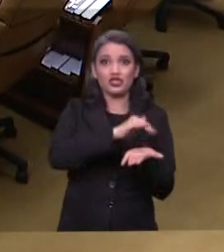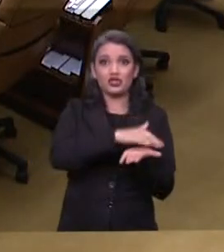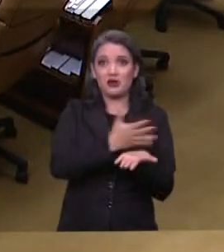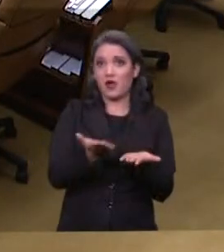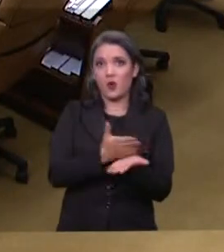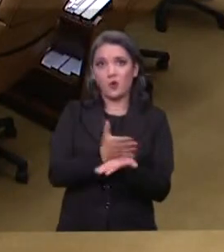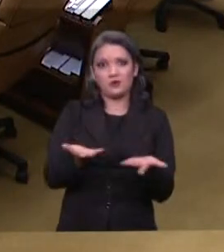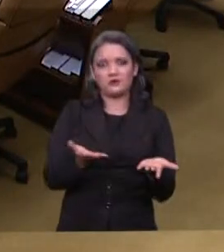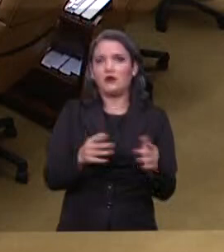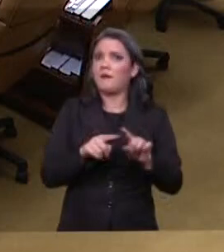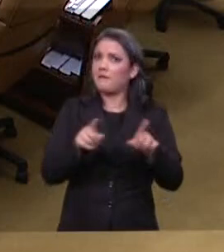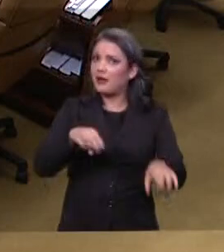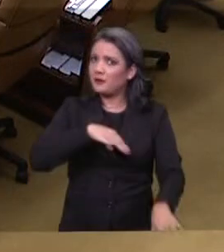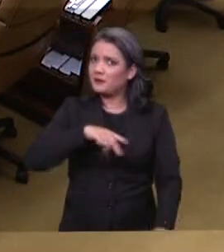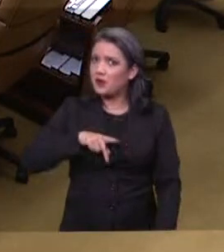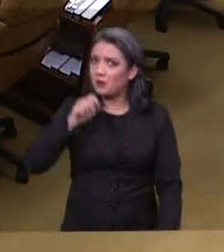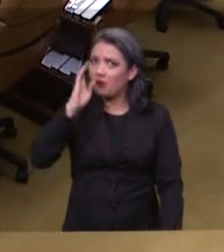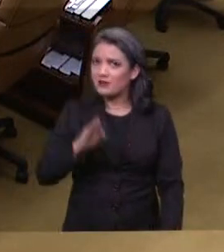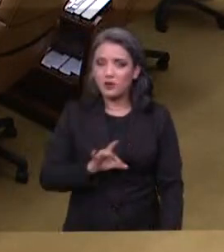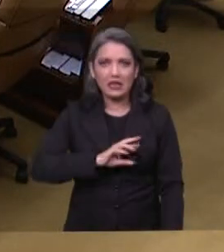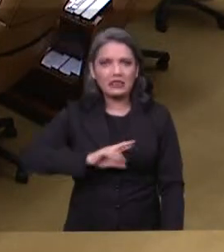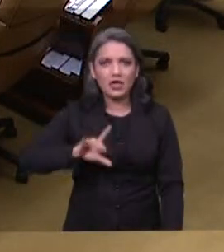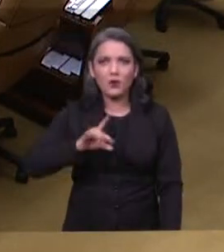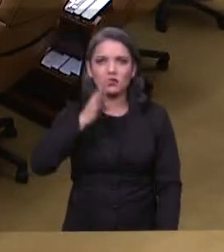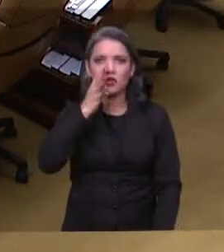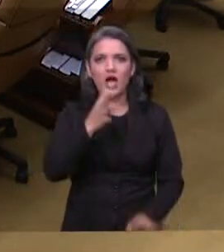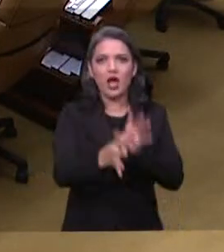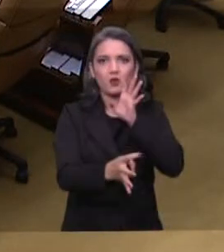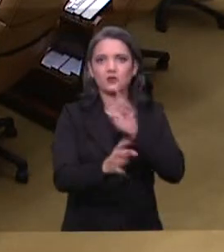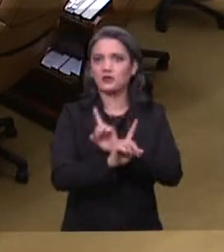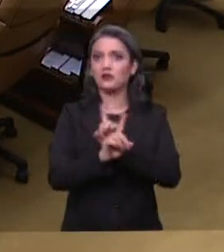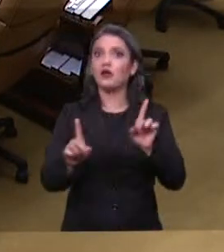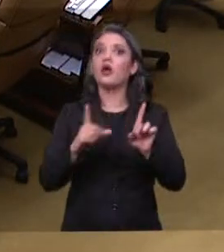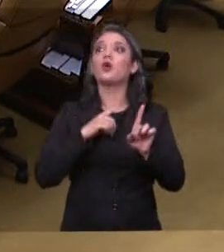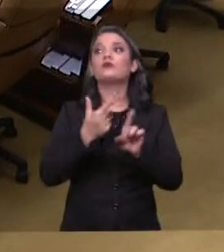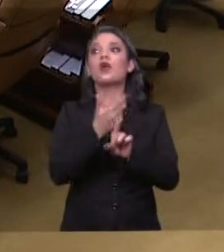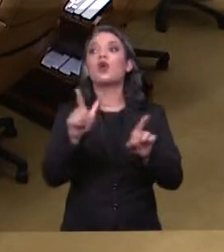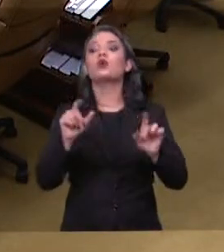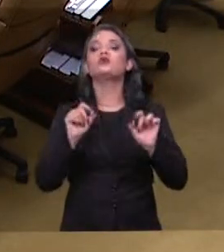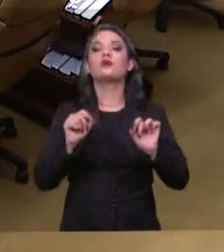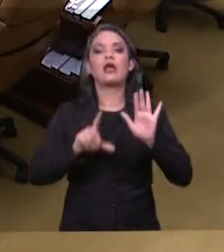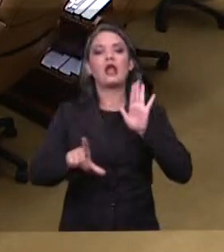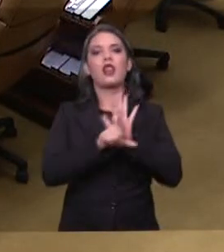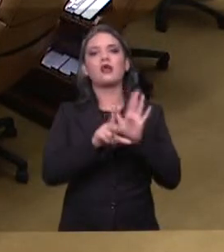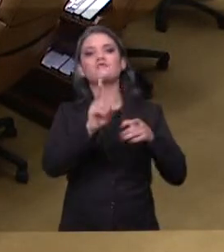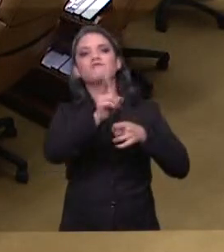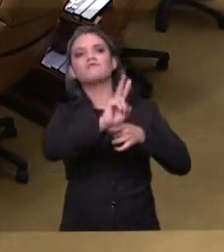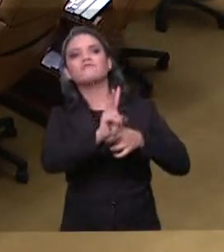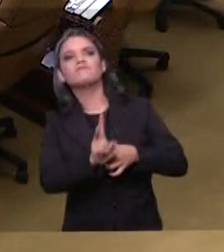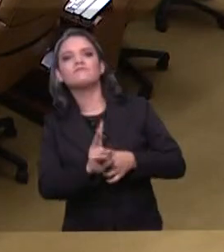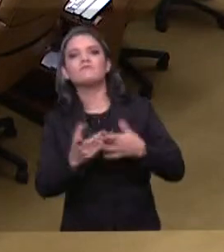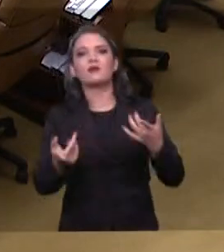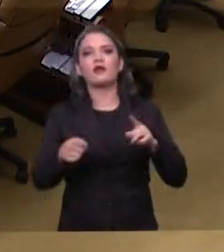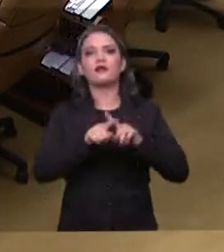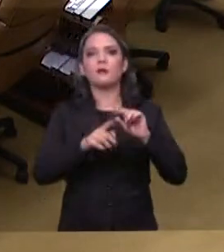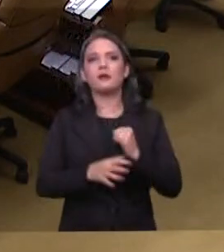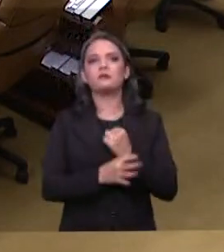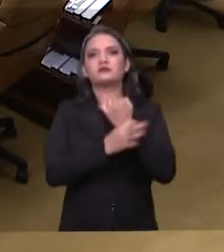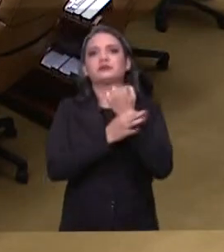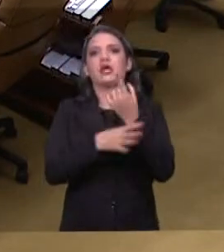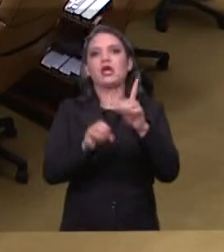Público no Brasil não é só órgão de acusação, ele é muito mais do que isso. Ele é um fiscal da lei, é um defensor